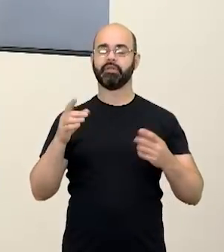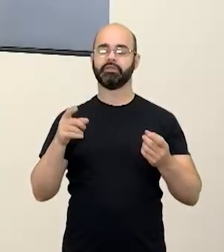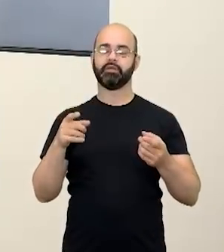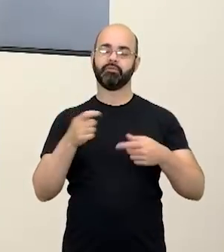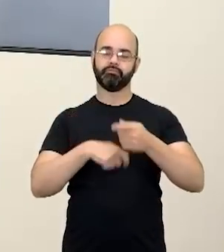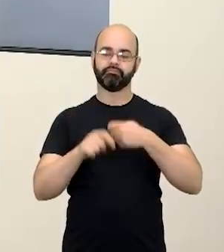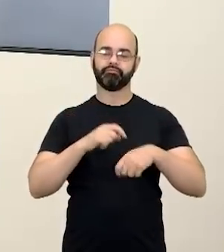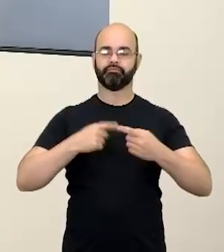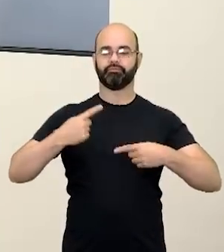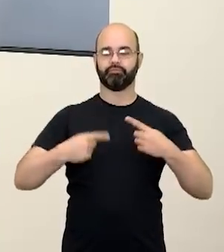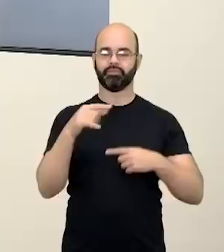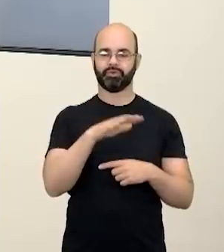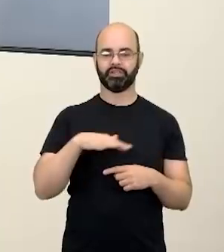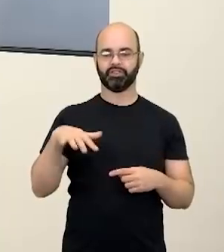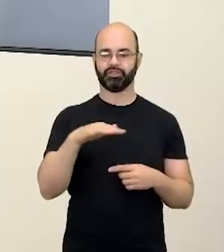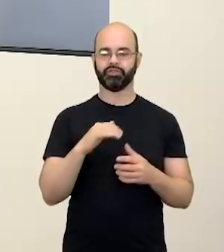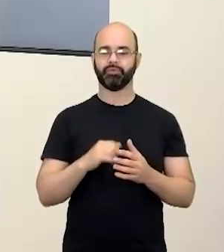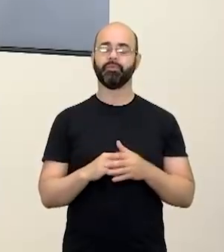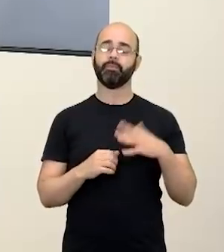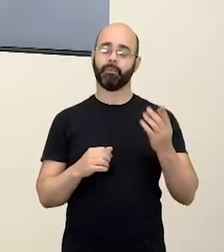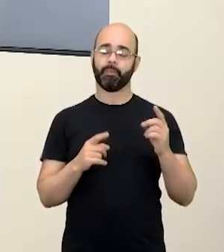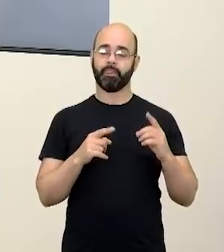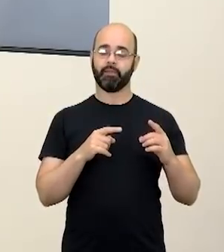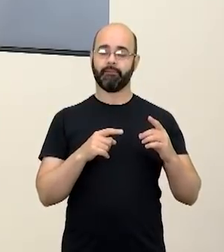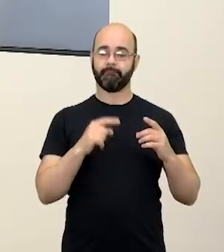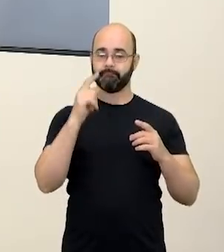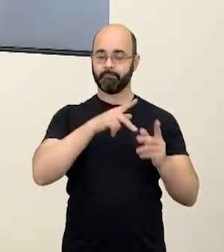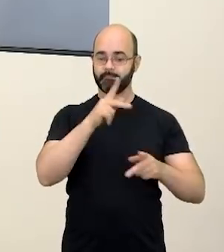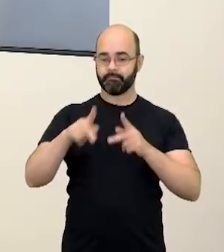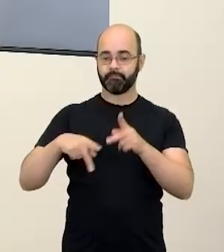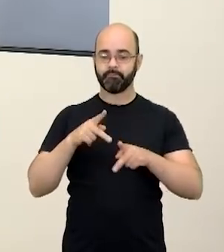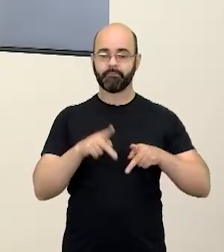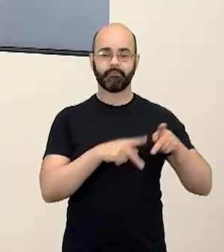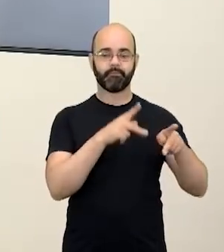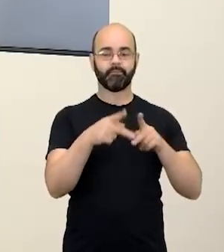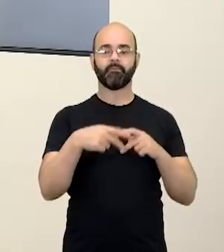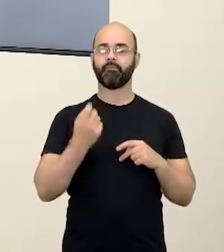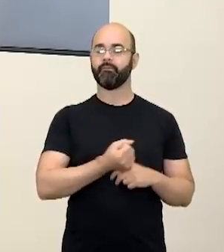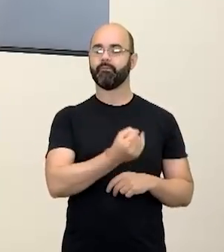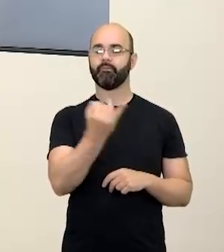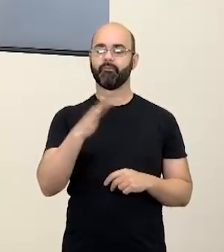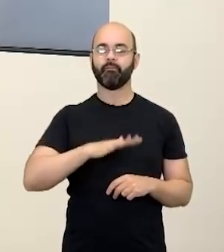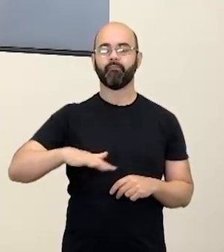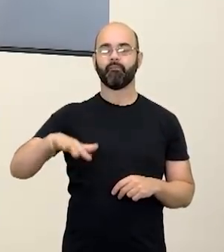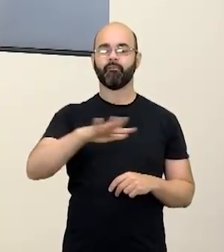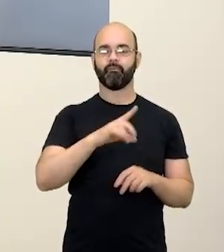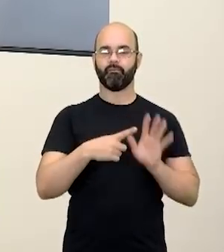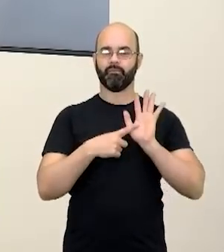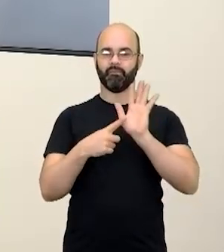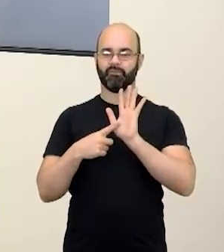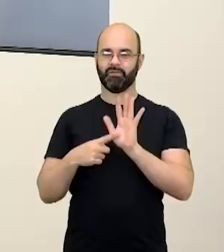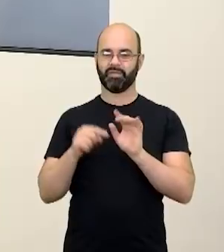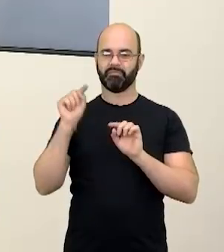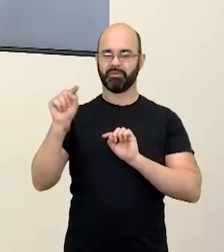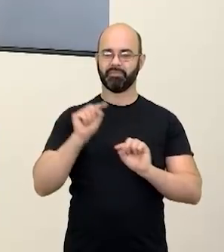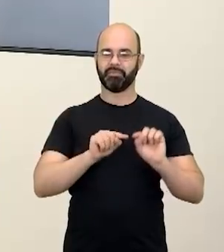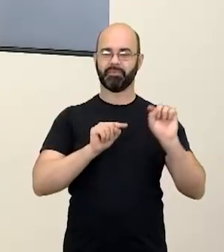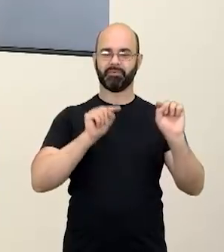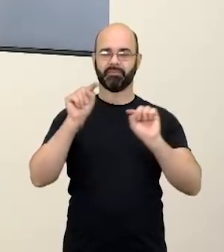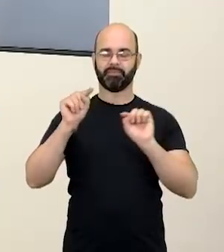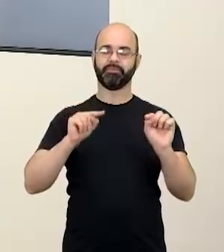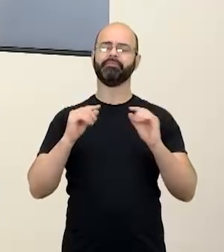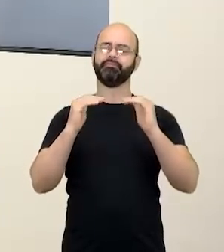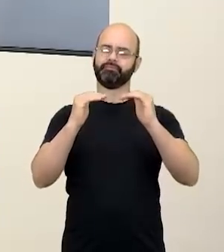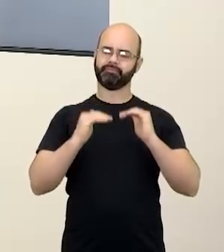Paulo nessa formação de arranjos populacionais, e aí nós temos aí a metrópole nacional com essas duas cidades. E aí depois